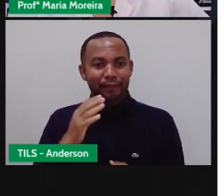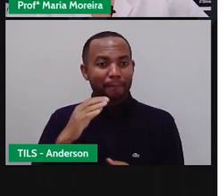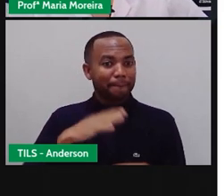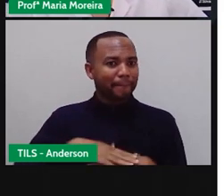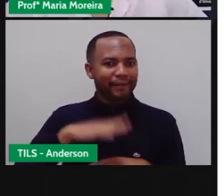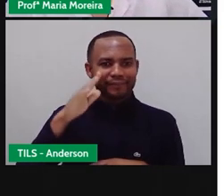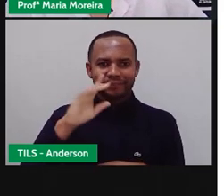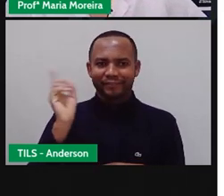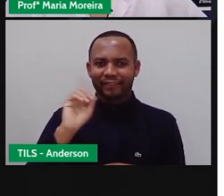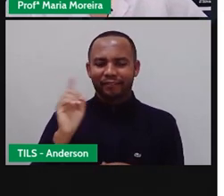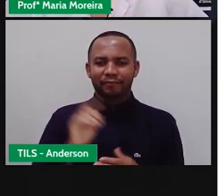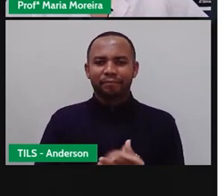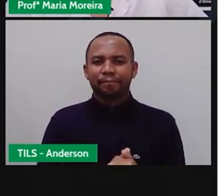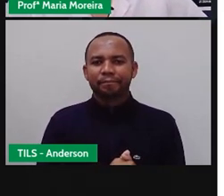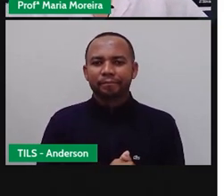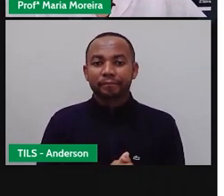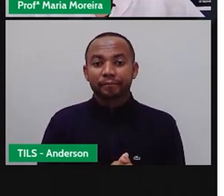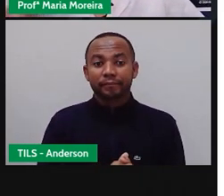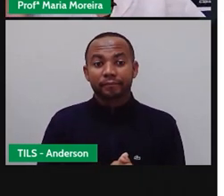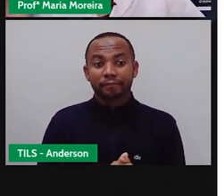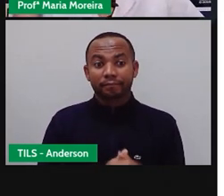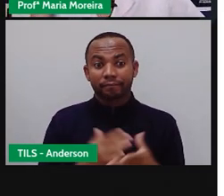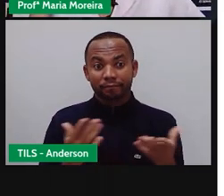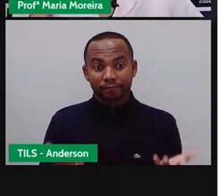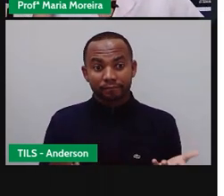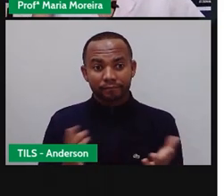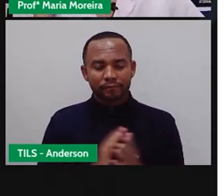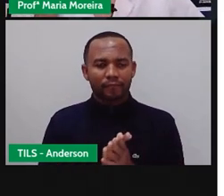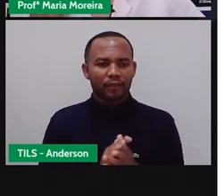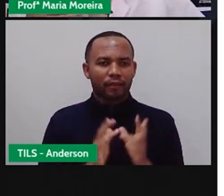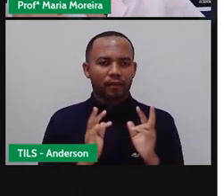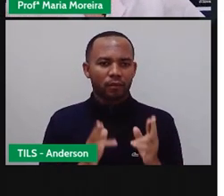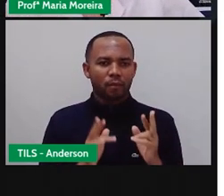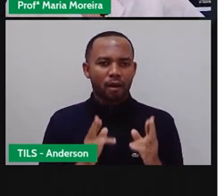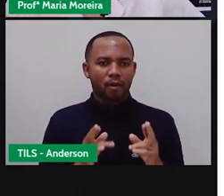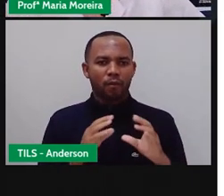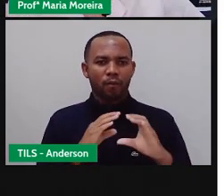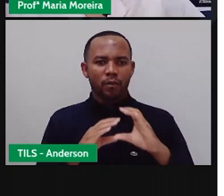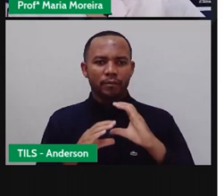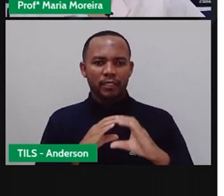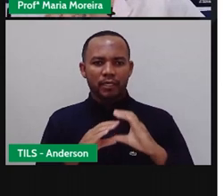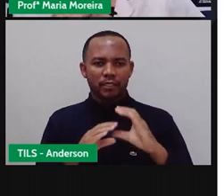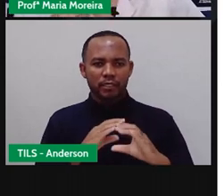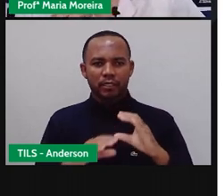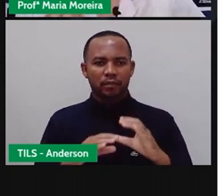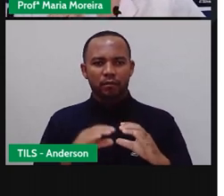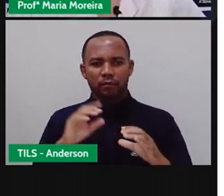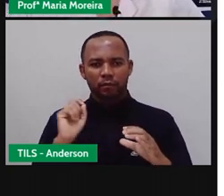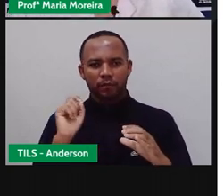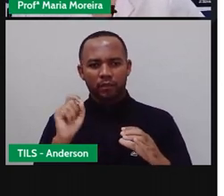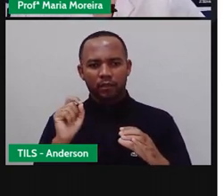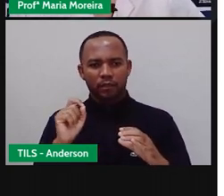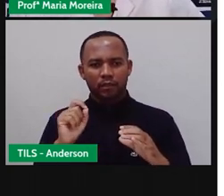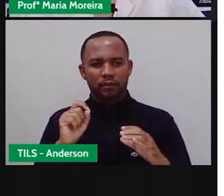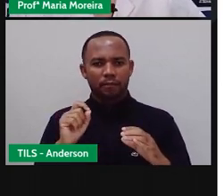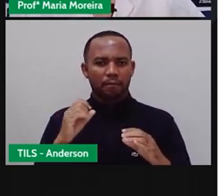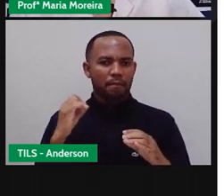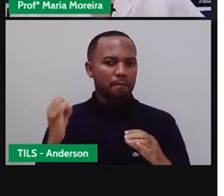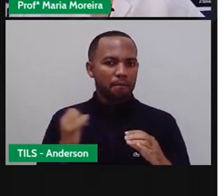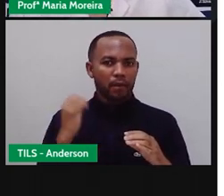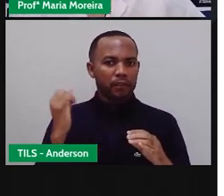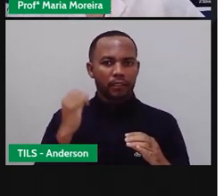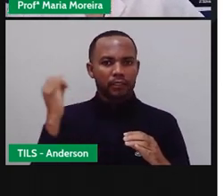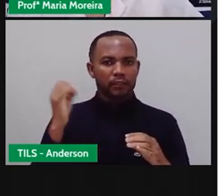essa situação bom pois bem o impacto positivo da comunicação na natureza é o seu poder principal